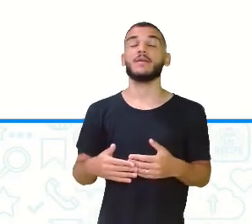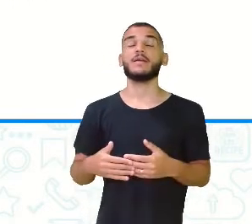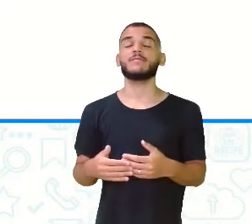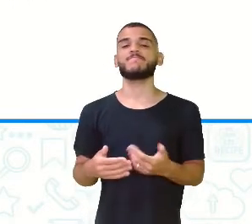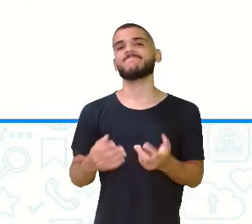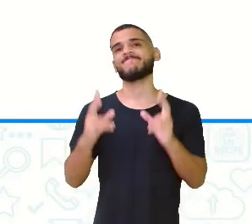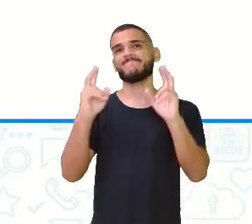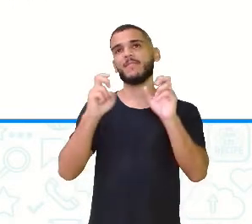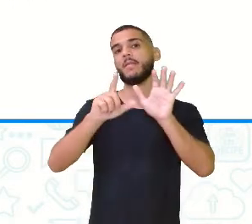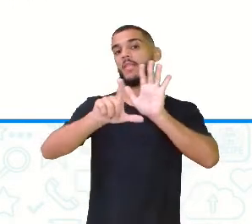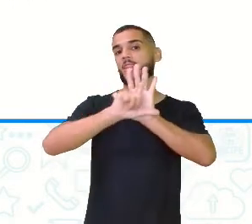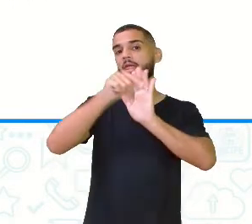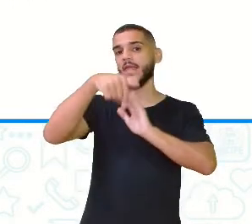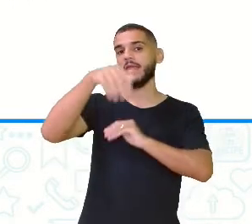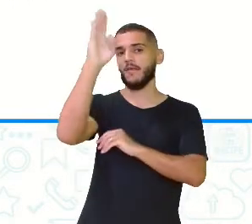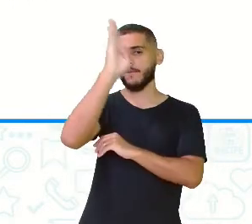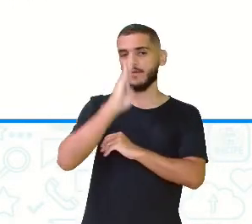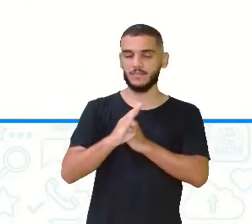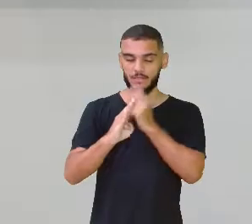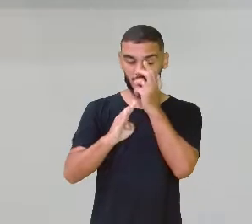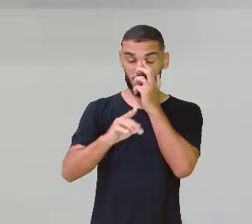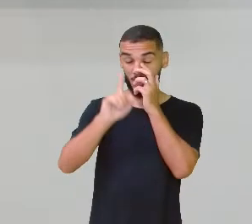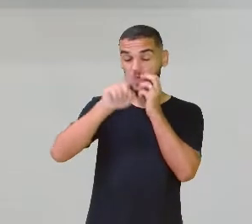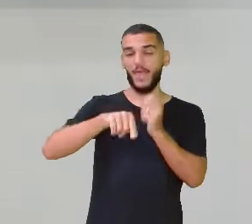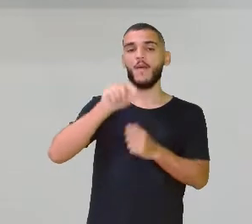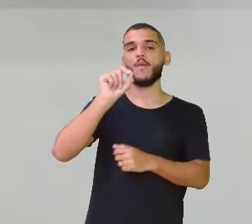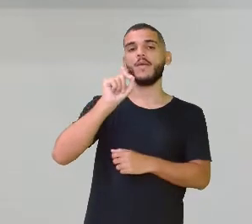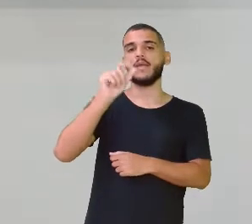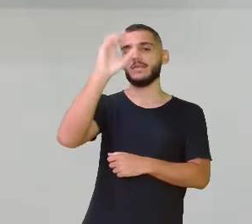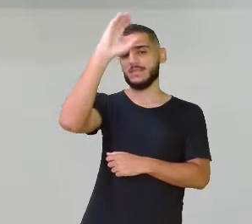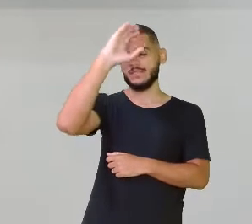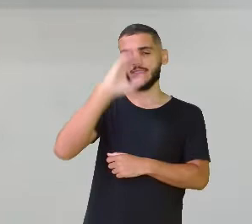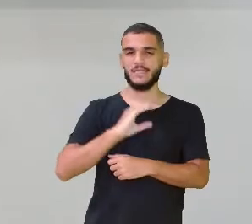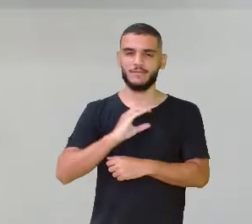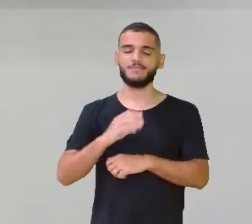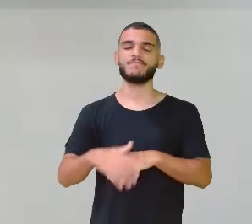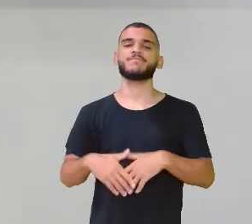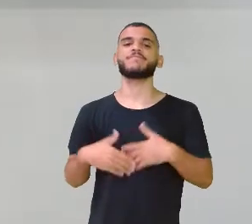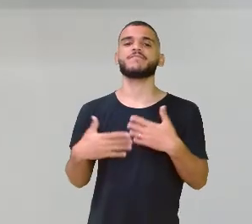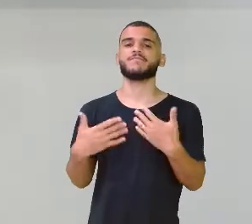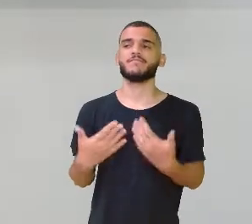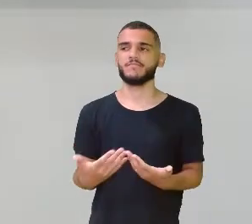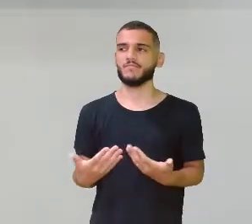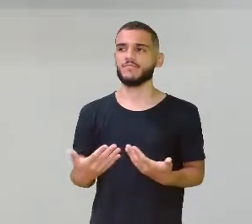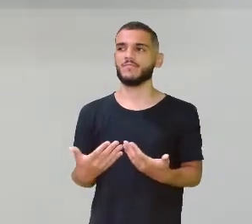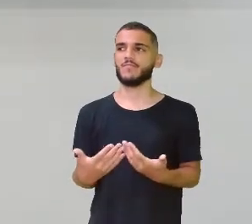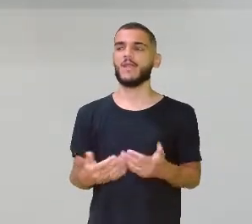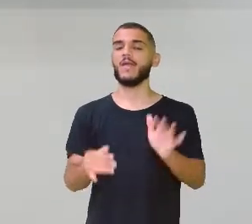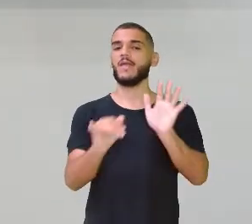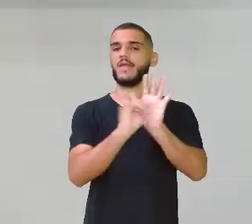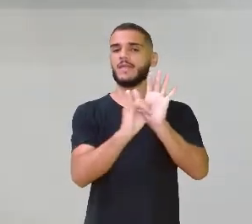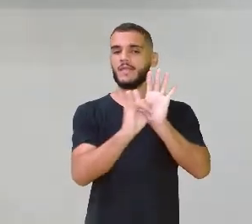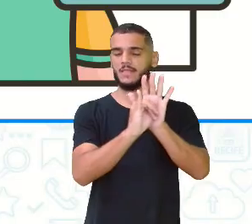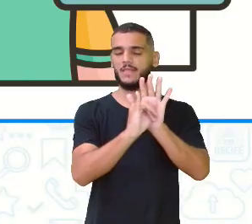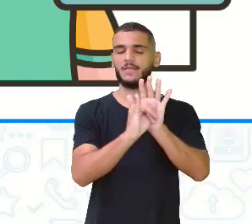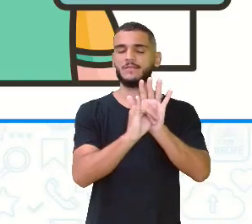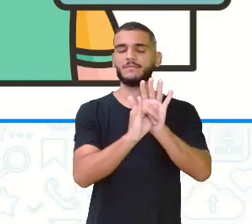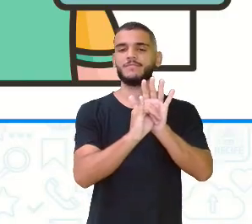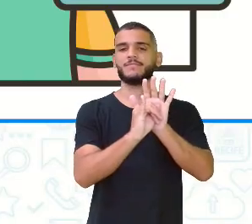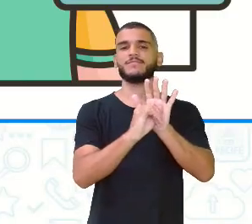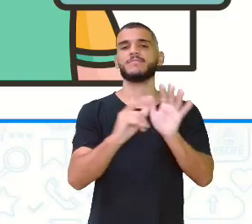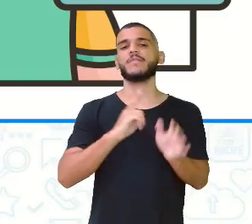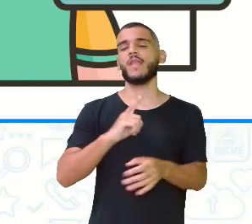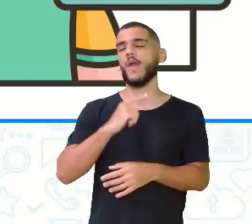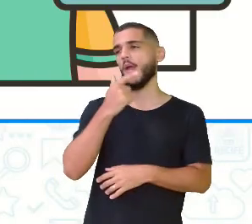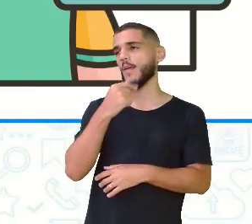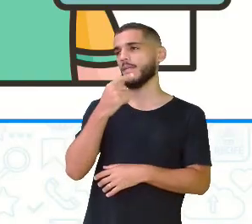a gente tem que falar que é cidadão. Lembra que eu já falei isso aqui para vocês? Olha só, identidade. Tem aqui um